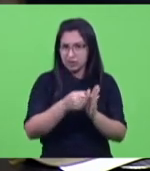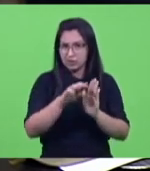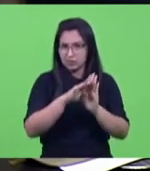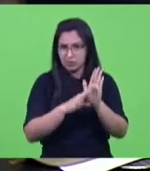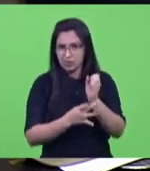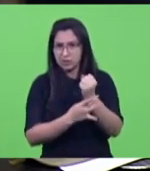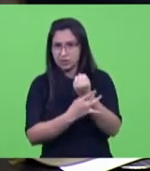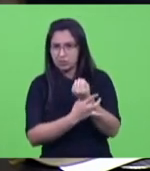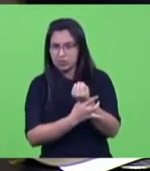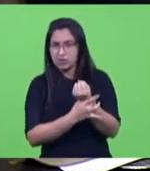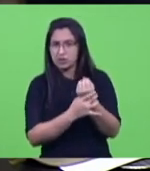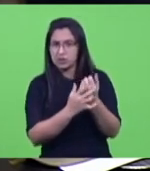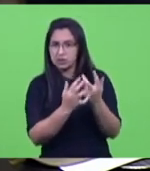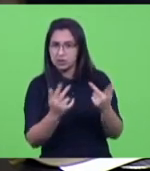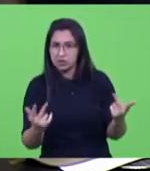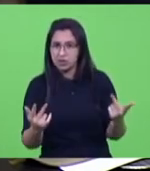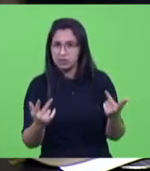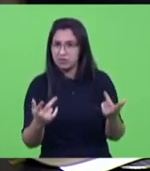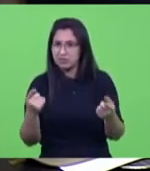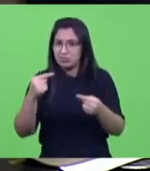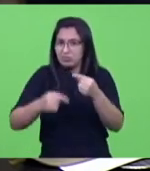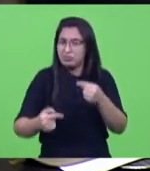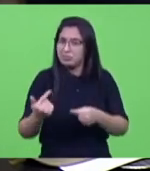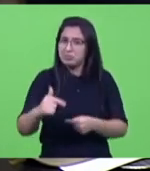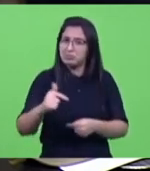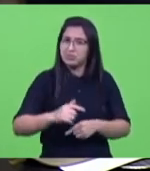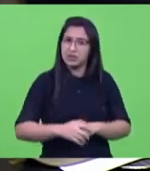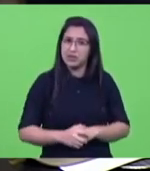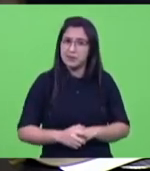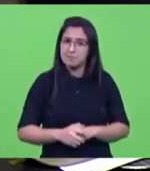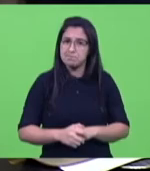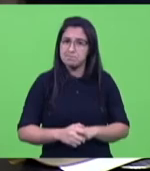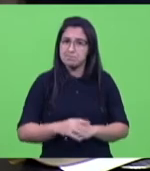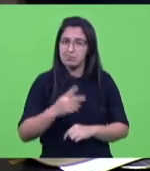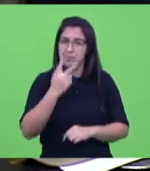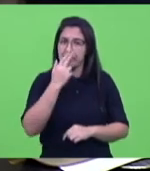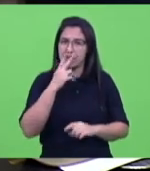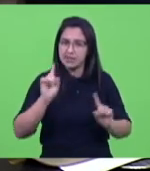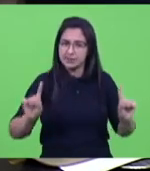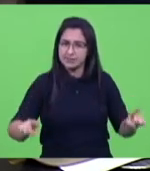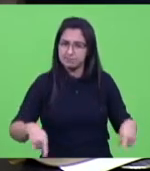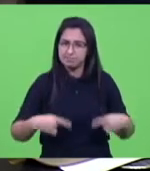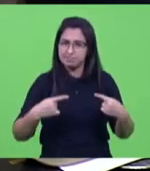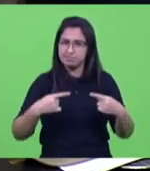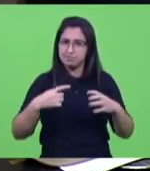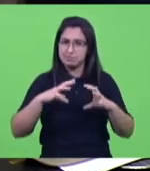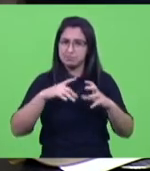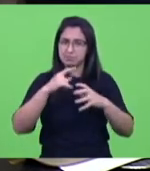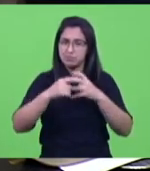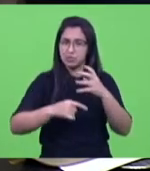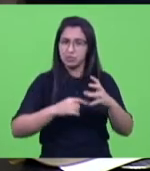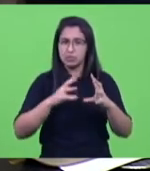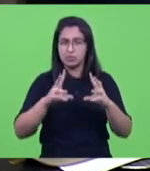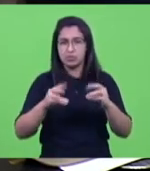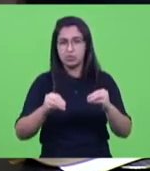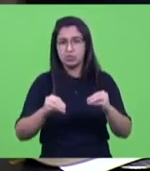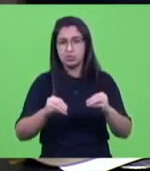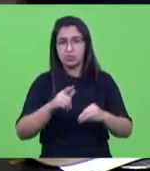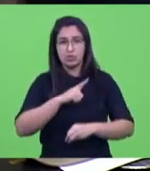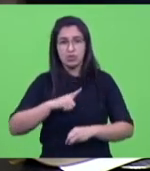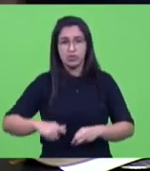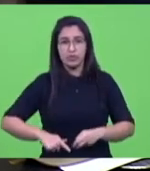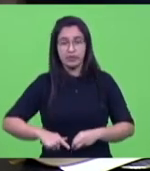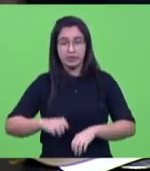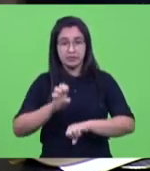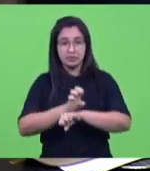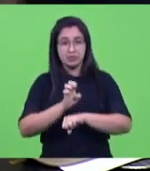protocolos de segurança, não fazem sentido. Estão na contramão do mundo inteiro. Por algum motivo, o governo do estado não ouve,